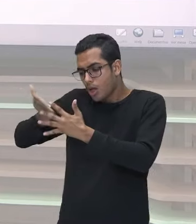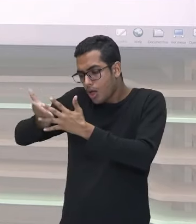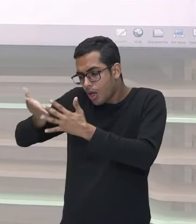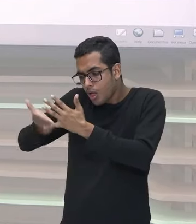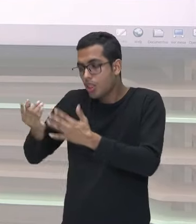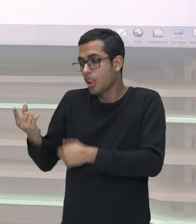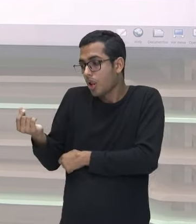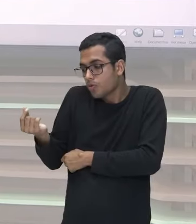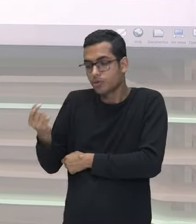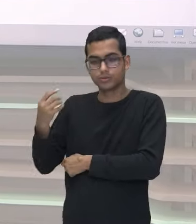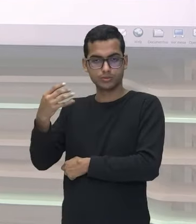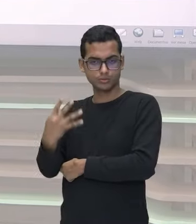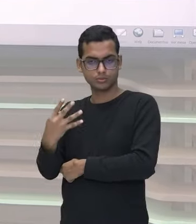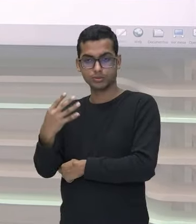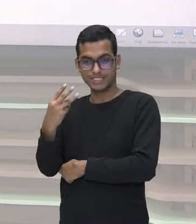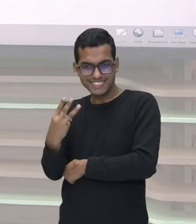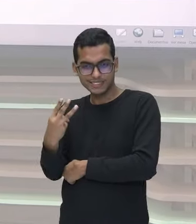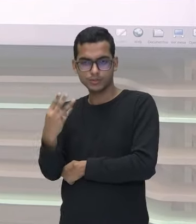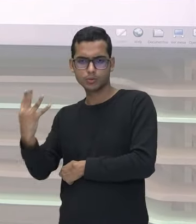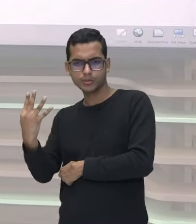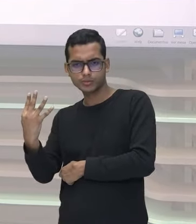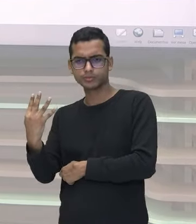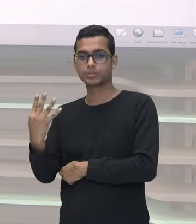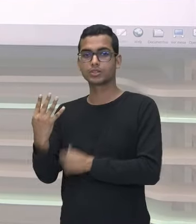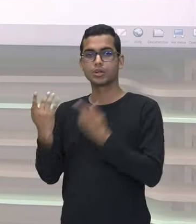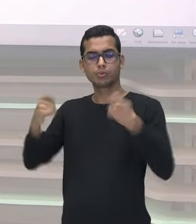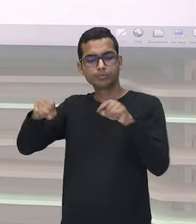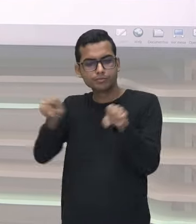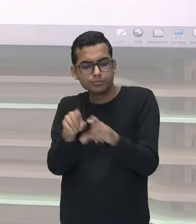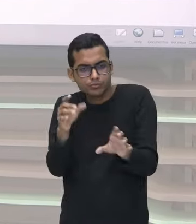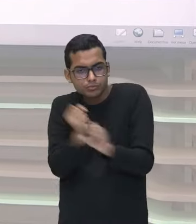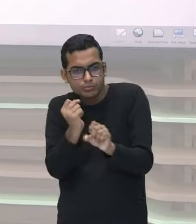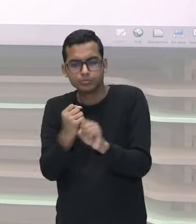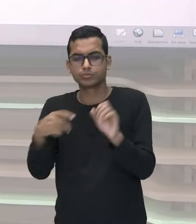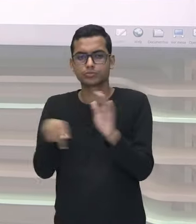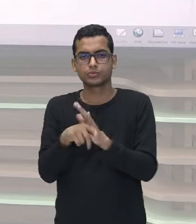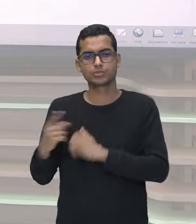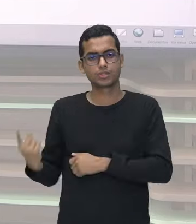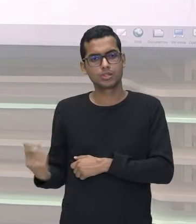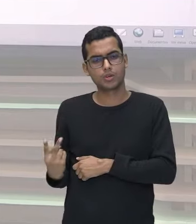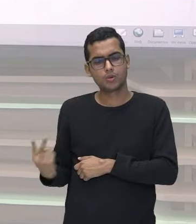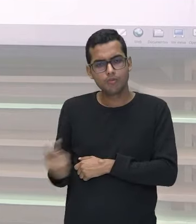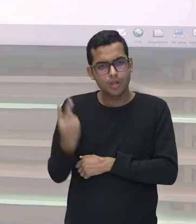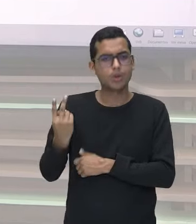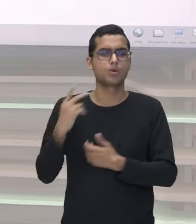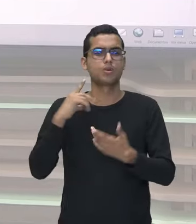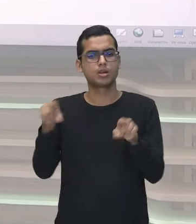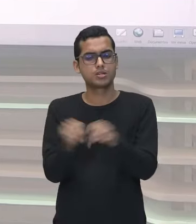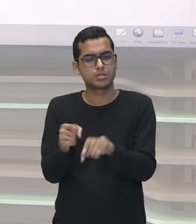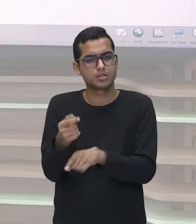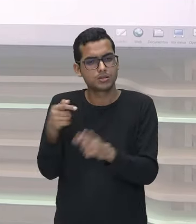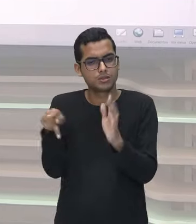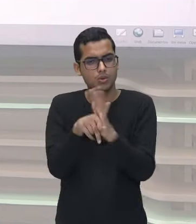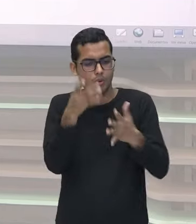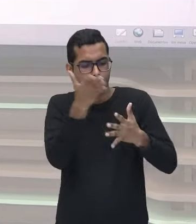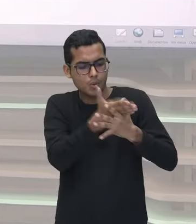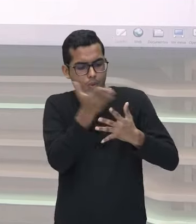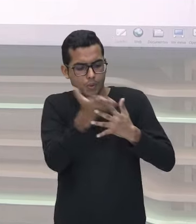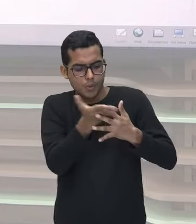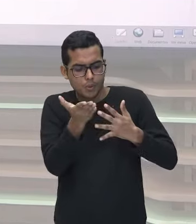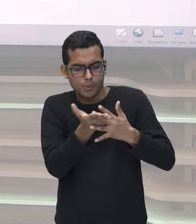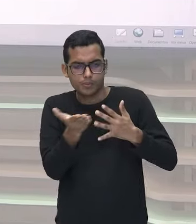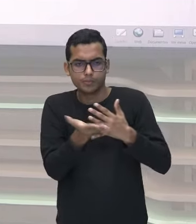uma estimativa, para você já ter um valor aproximado do valor dessas parcelas, do valor total, né, das parcelas da